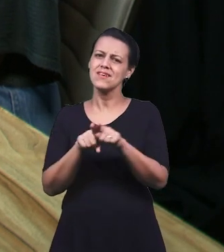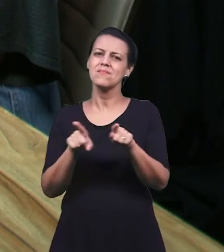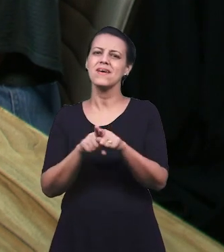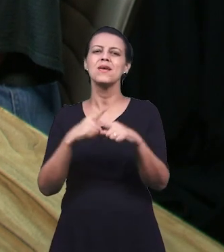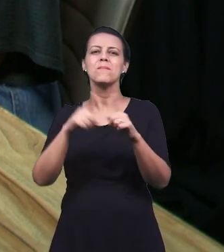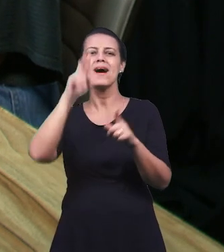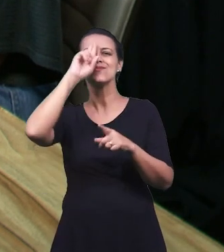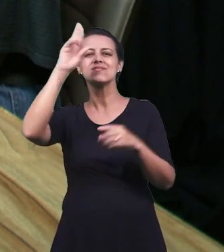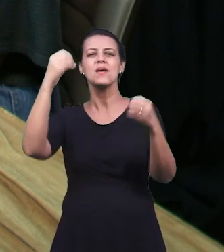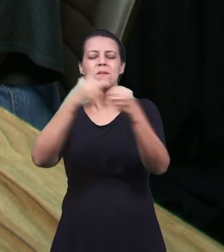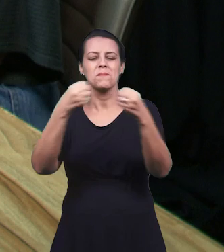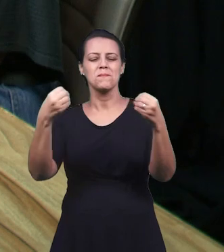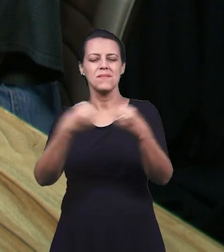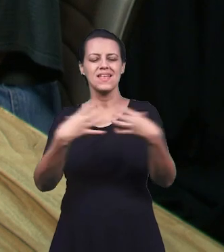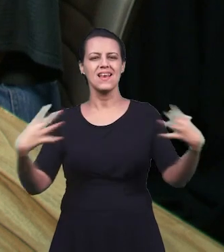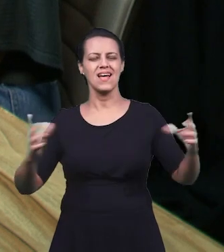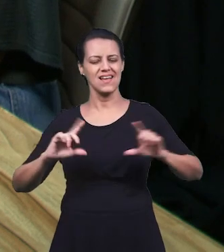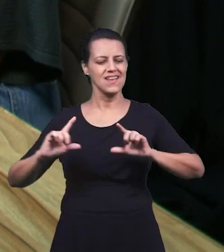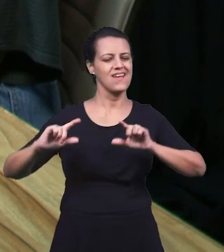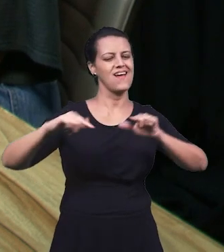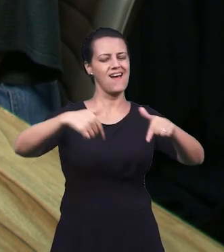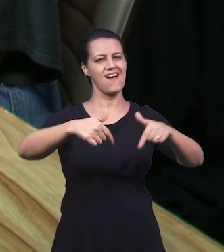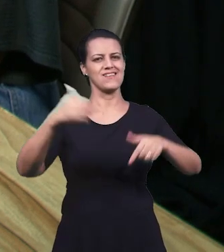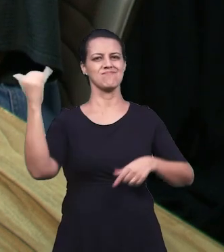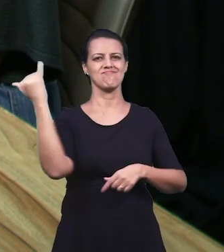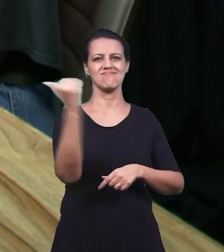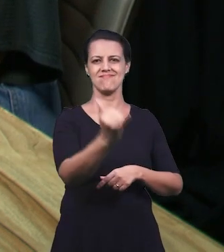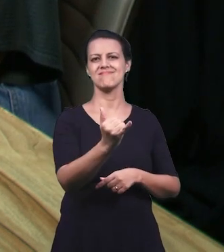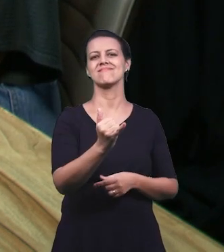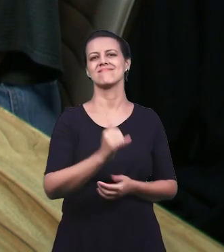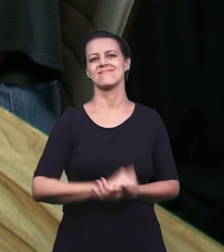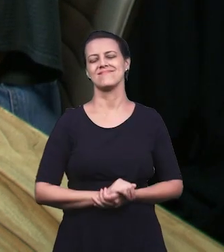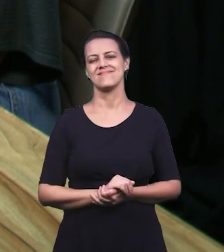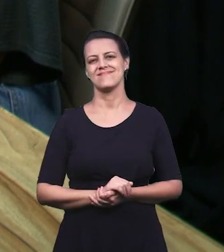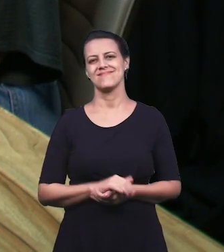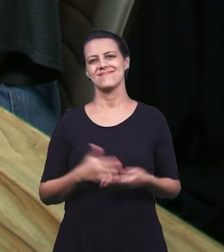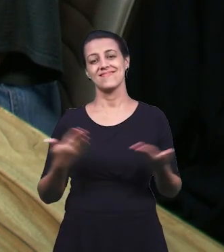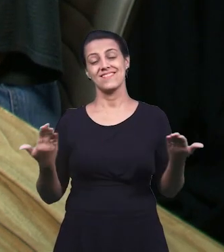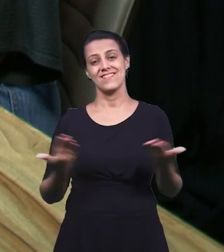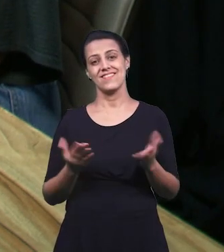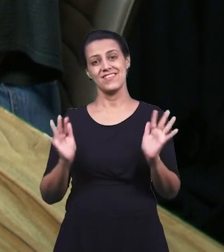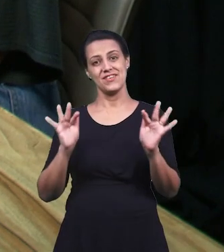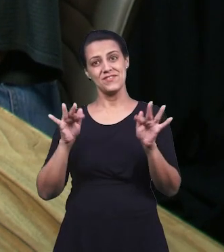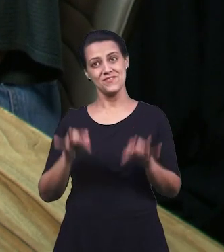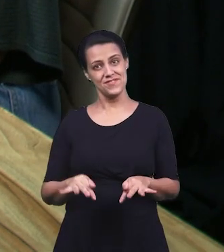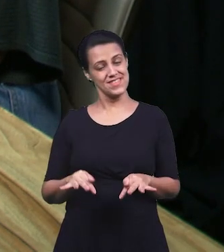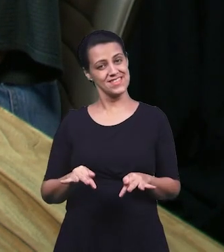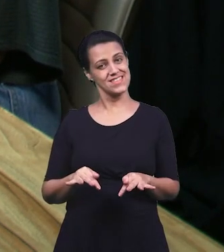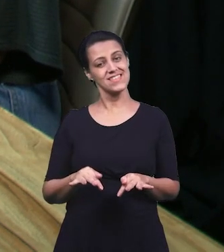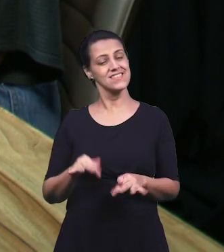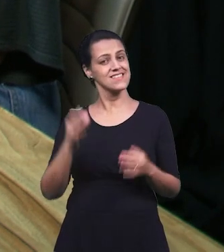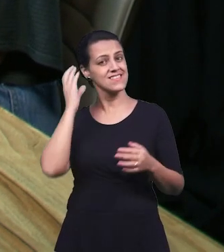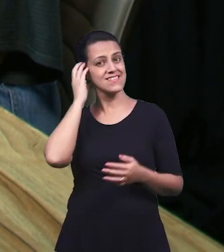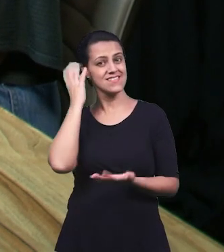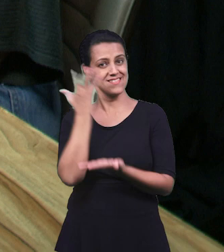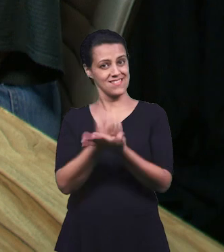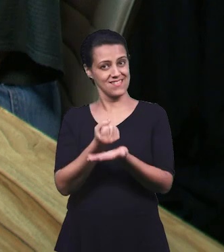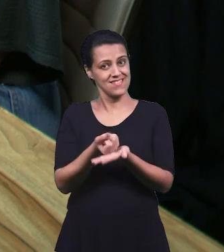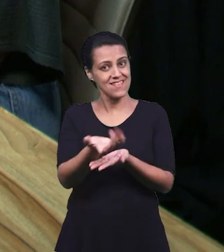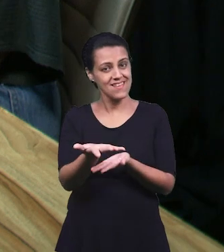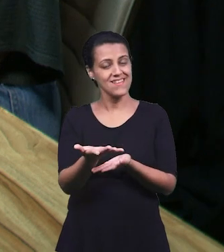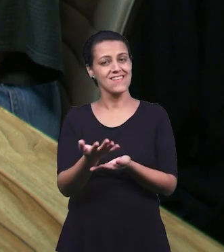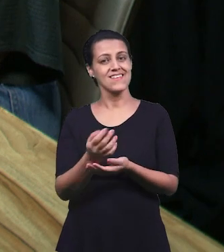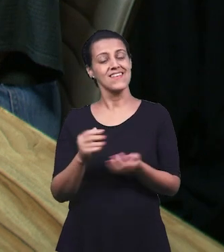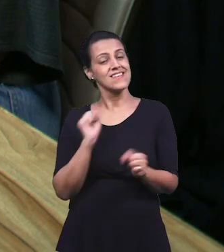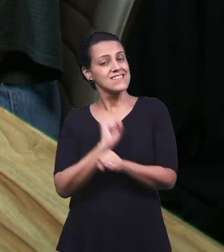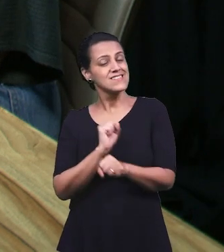opera o milagre e faz com que a palavra chegue a todos, né? Amém. Glória a Deus. Assim nós encerramos o nosso podcast e espero